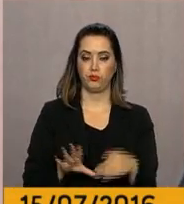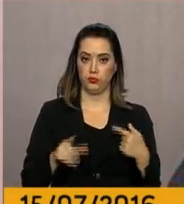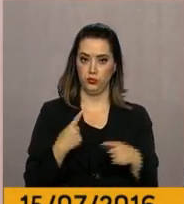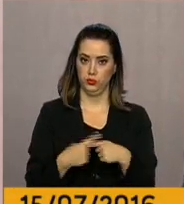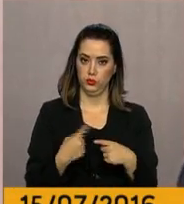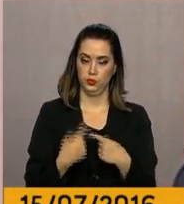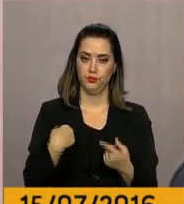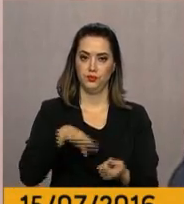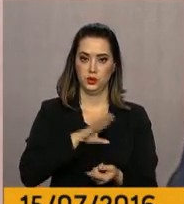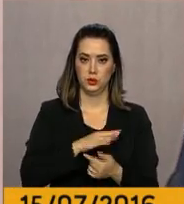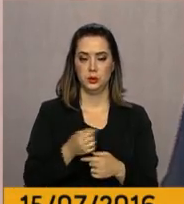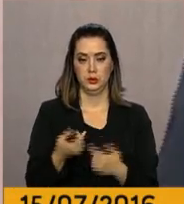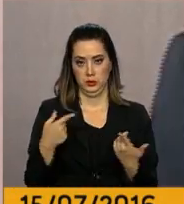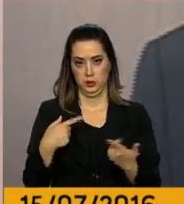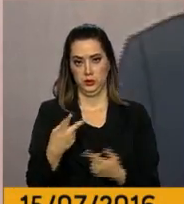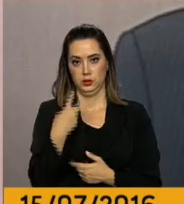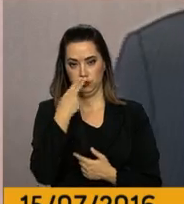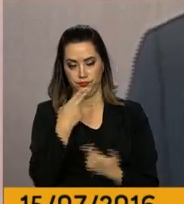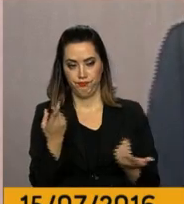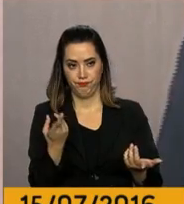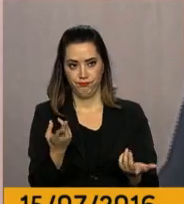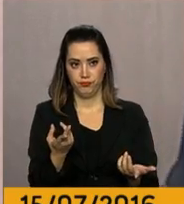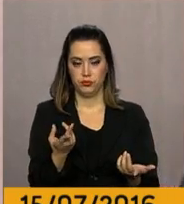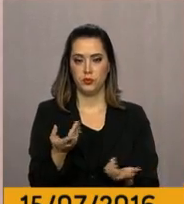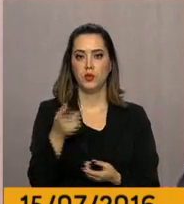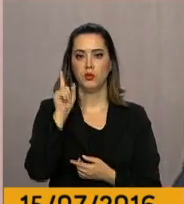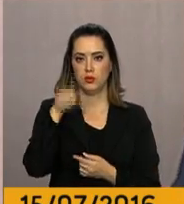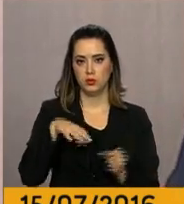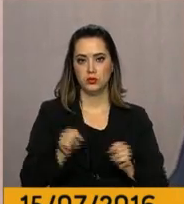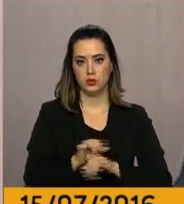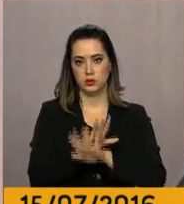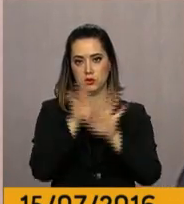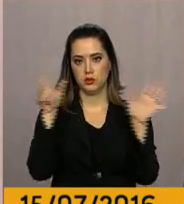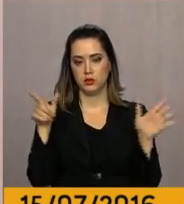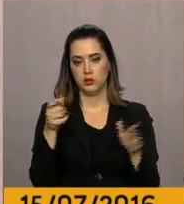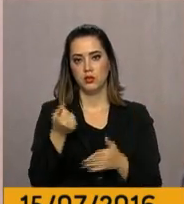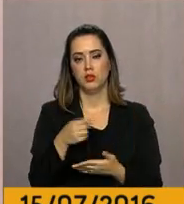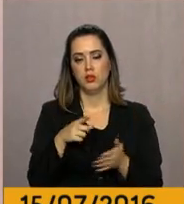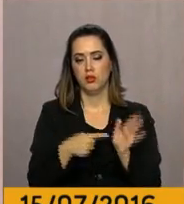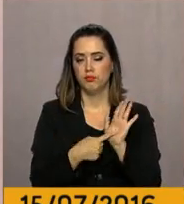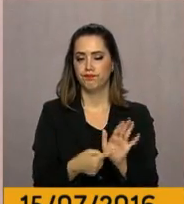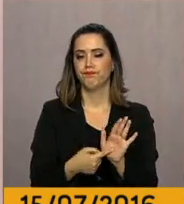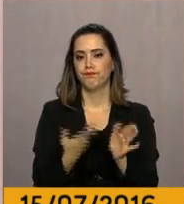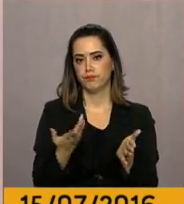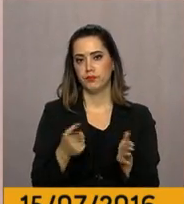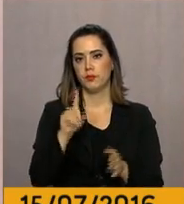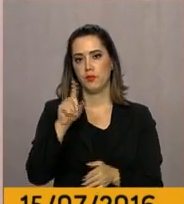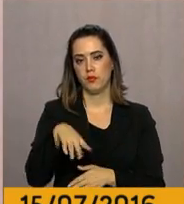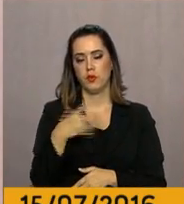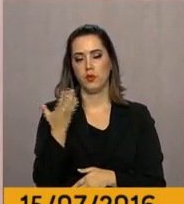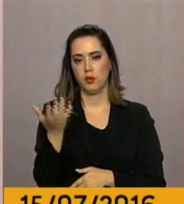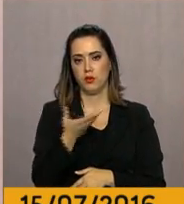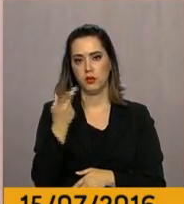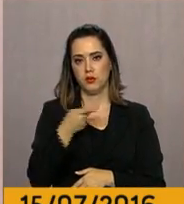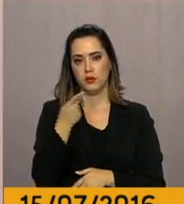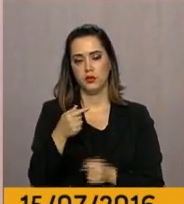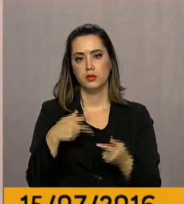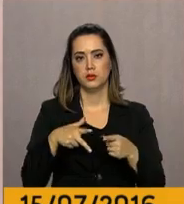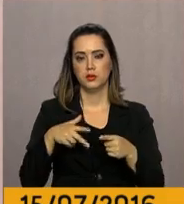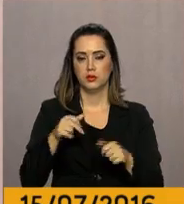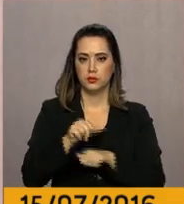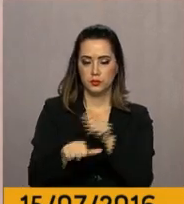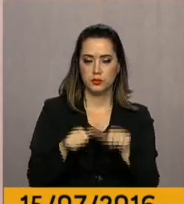não sei se ficaram claras as posições e os esclarecimentos. O que eu queria dizer é que as mudanças